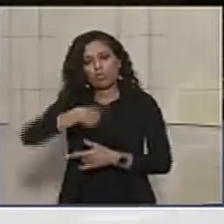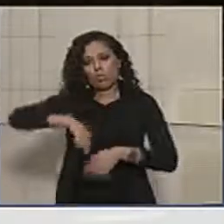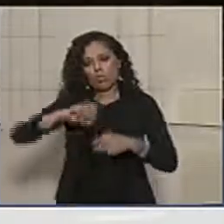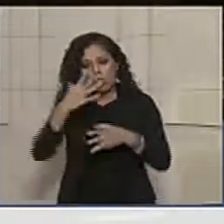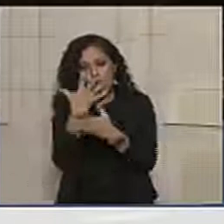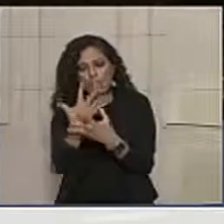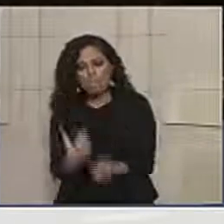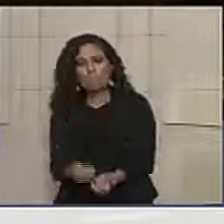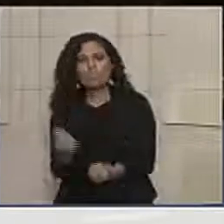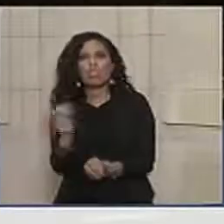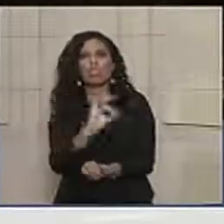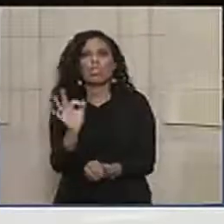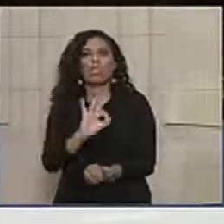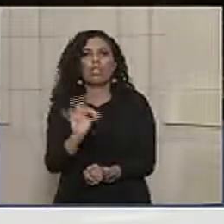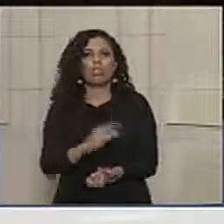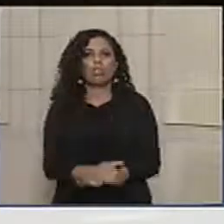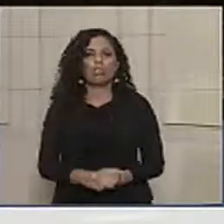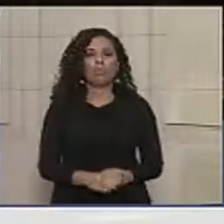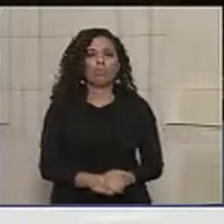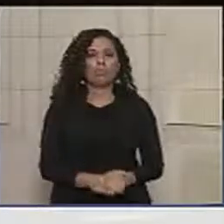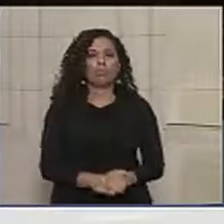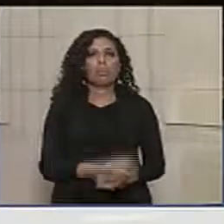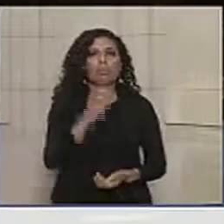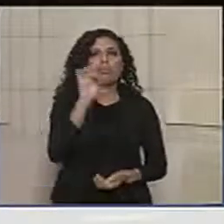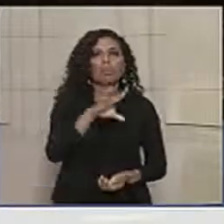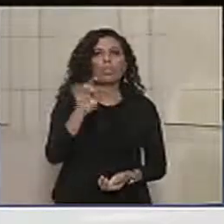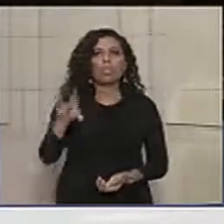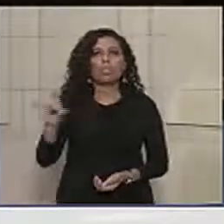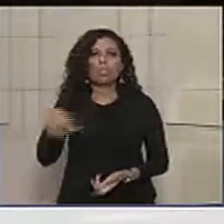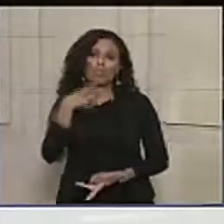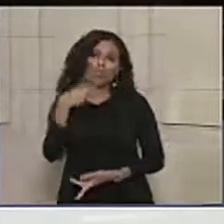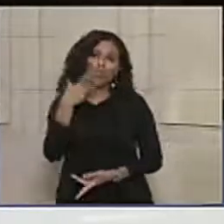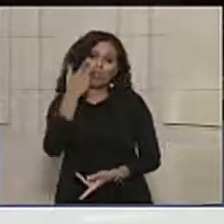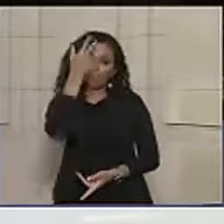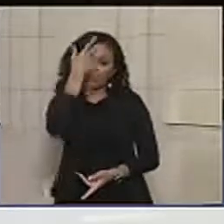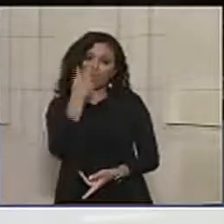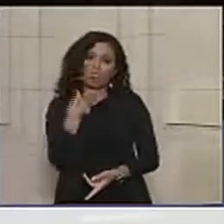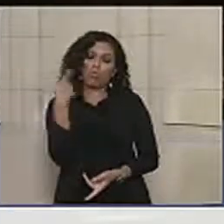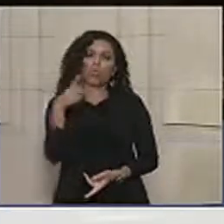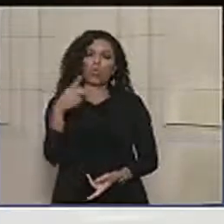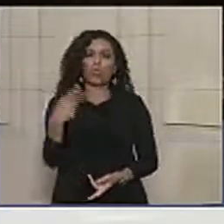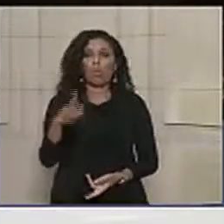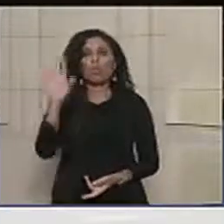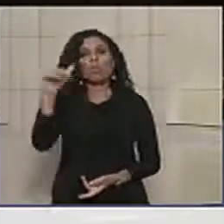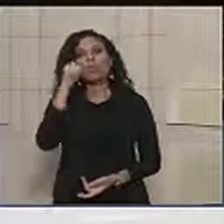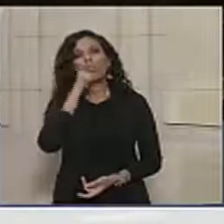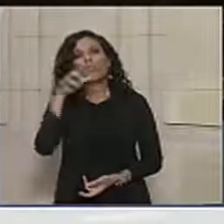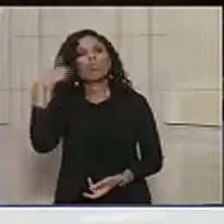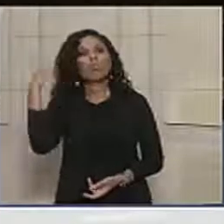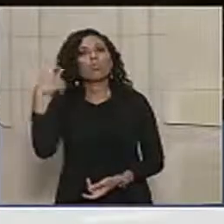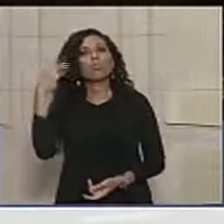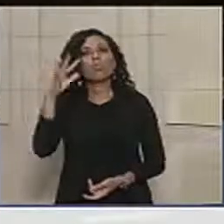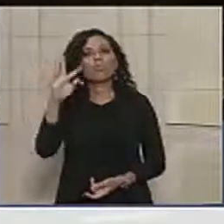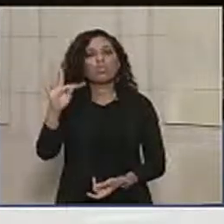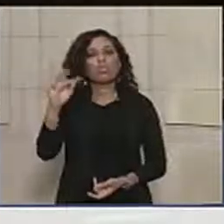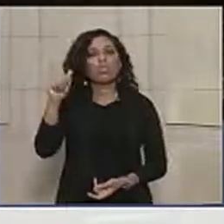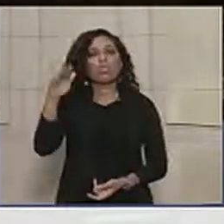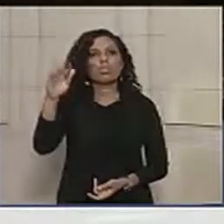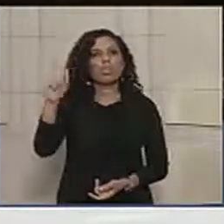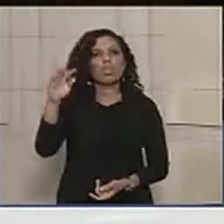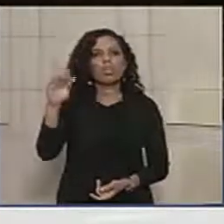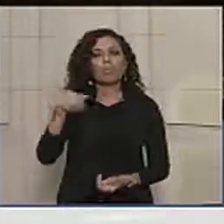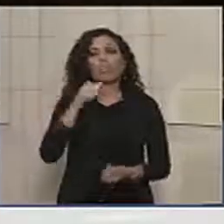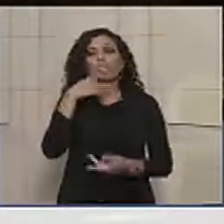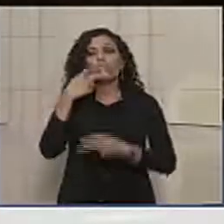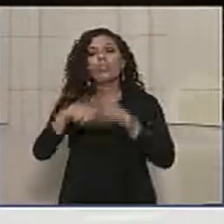tolerado na nossa política. Cada um usou um argumento diferente. E o que ela fez? Ela simplesmente cobrou